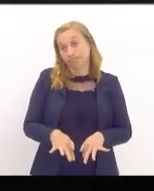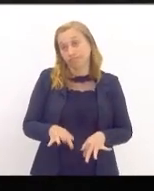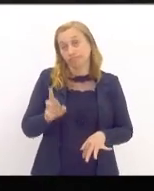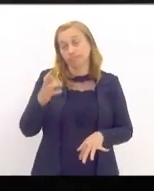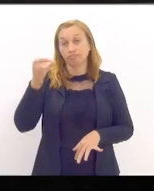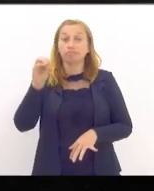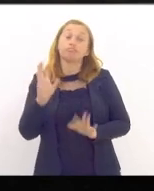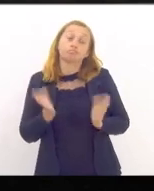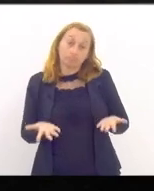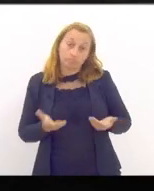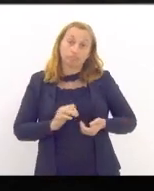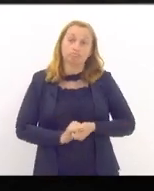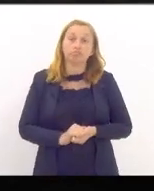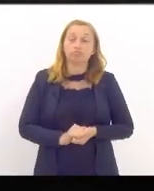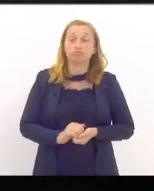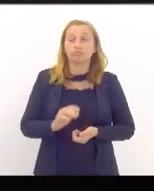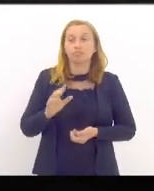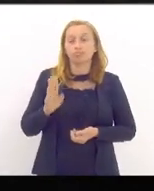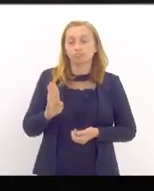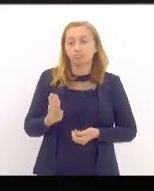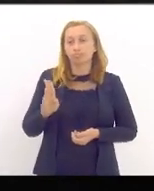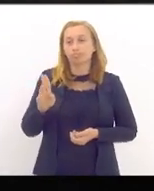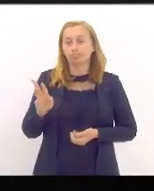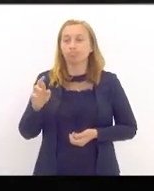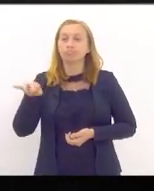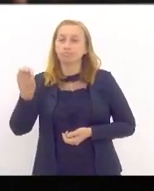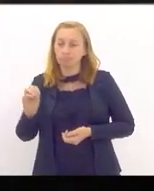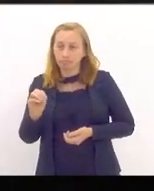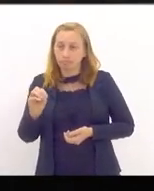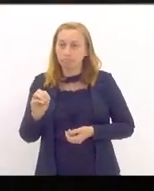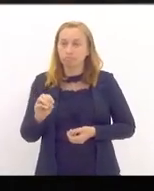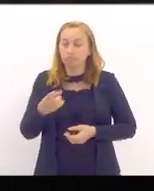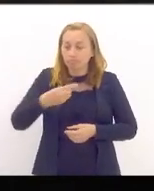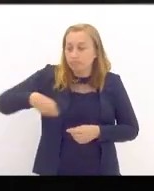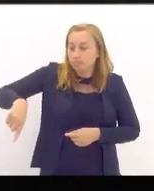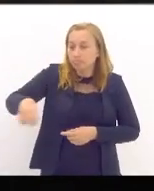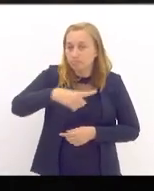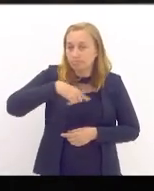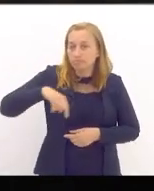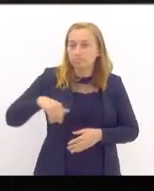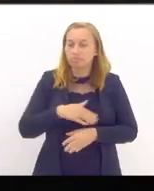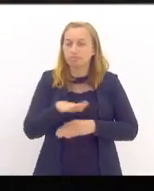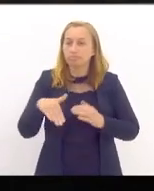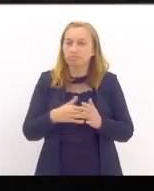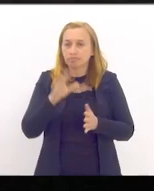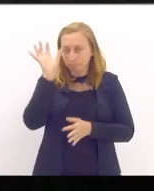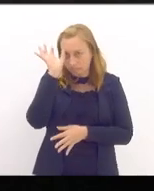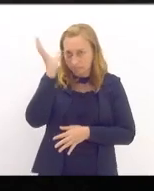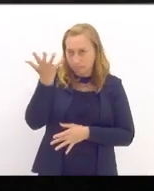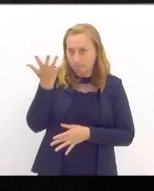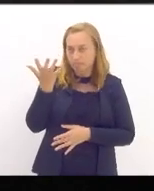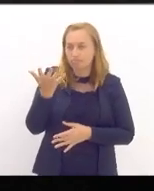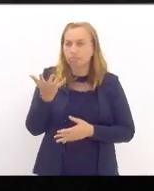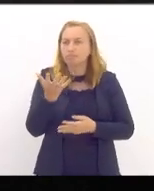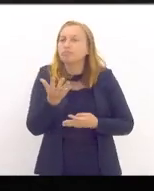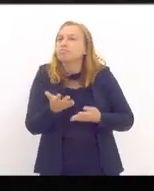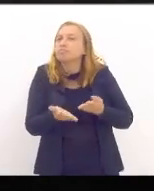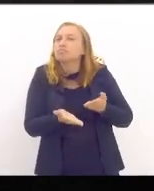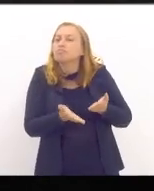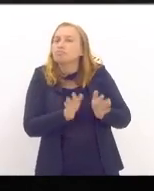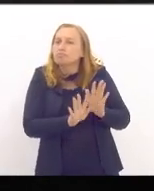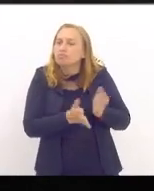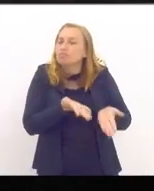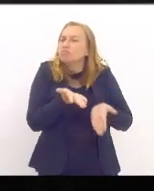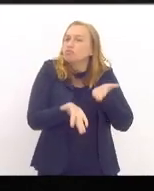um buraco e esse buraco da pomba em volta até que se resolveu dar um tratamento